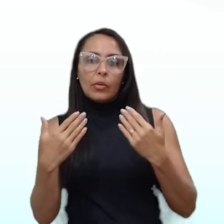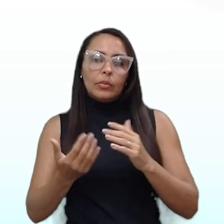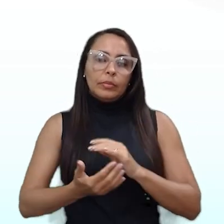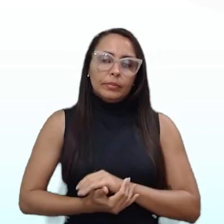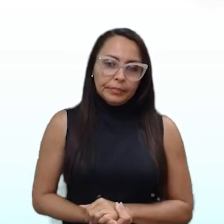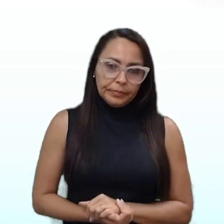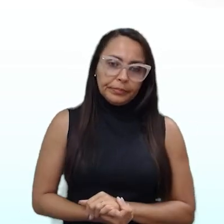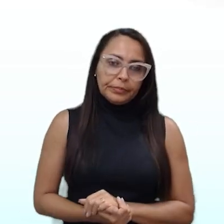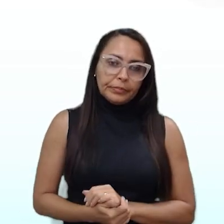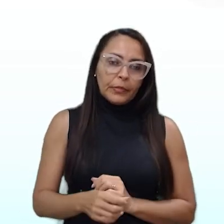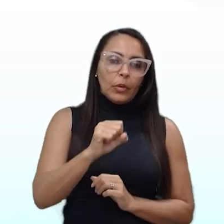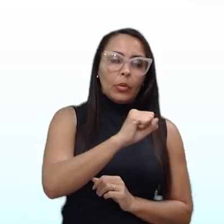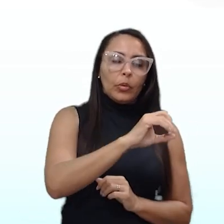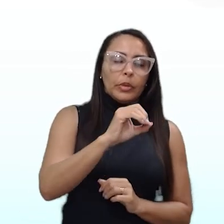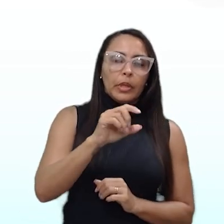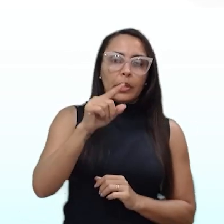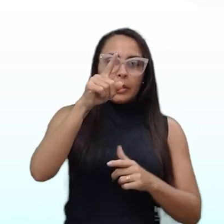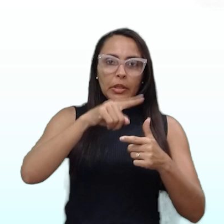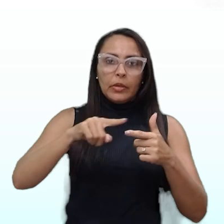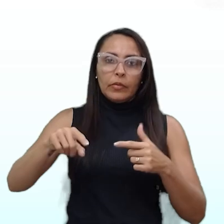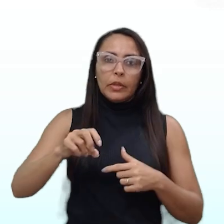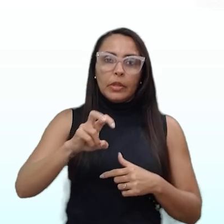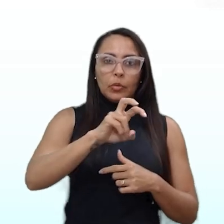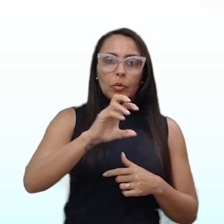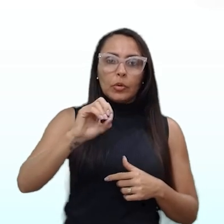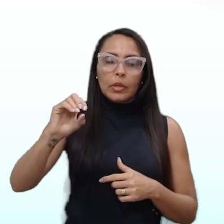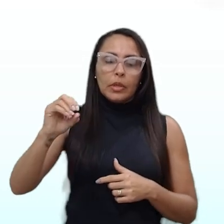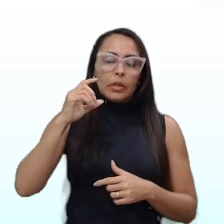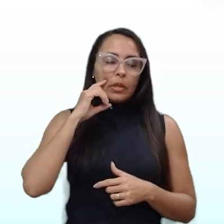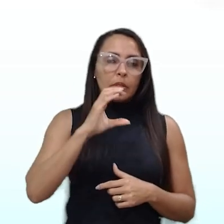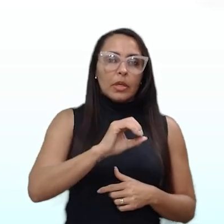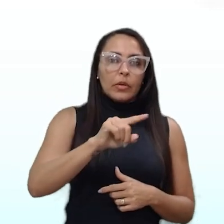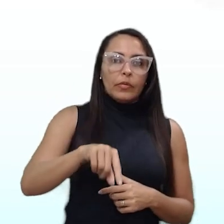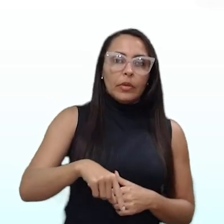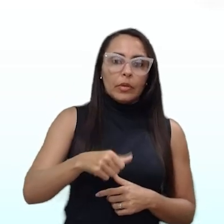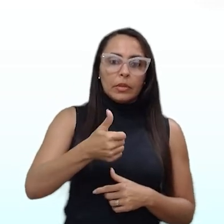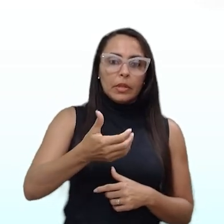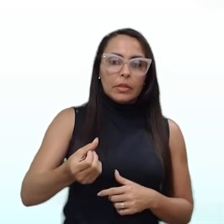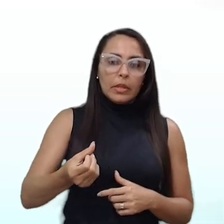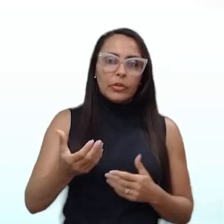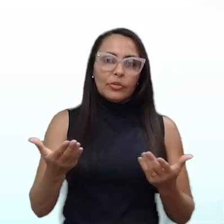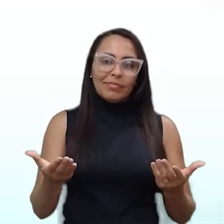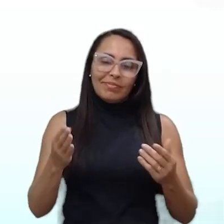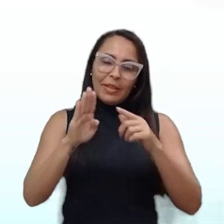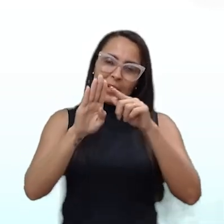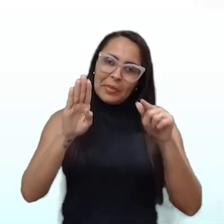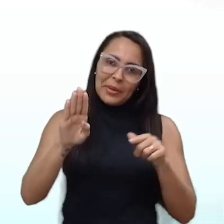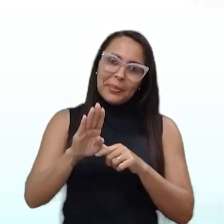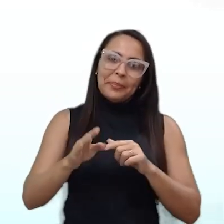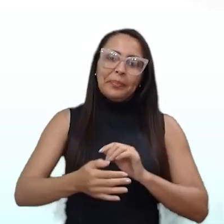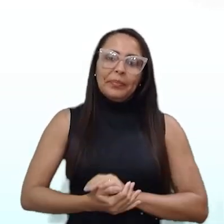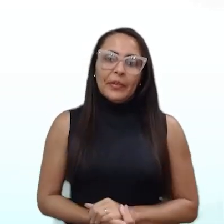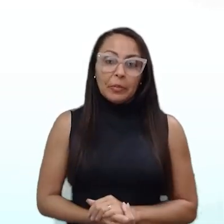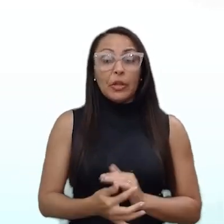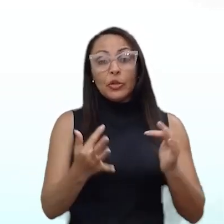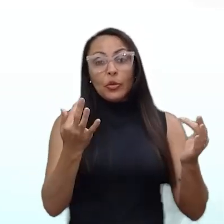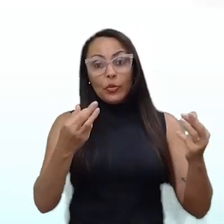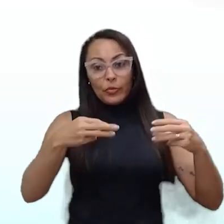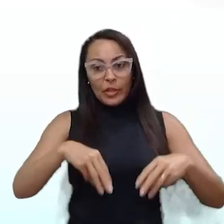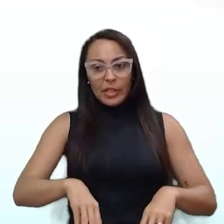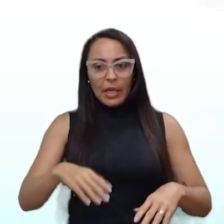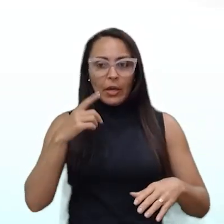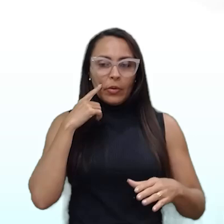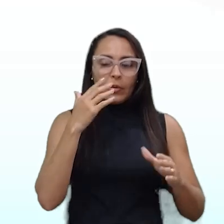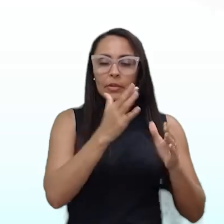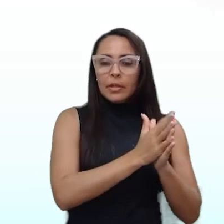500, 80 dividido por 500, 0,16, dando o gabarito letra B. Bom, para a gente chegar ao final dessa